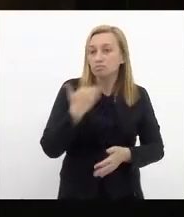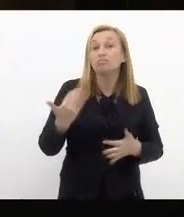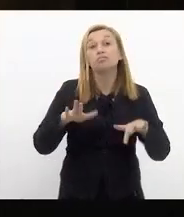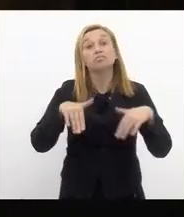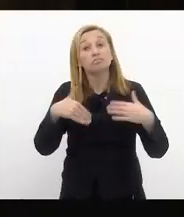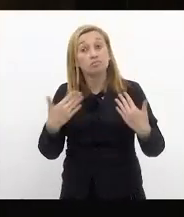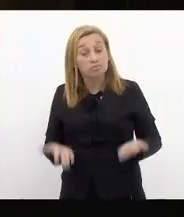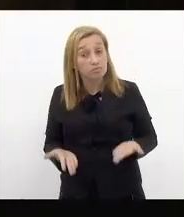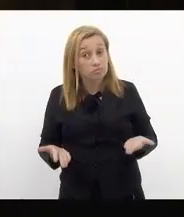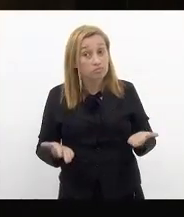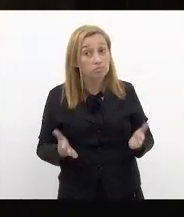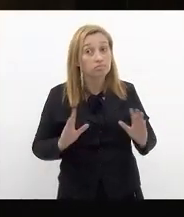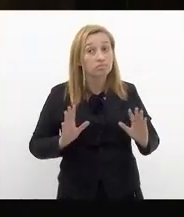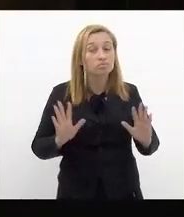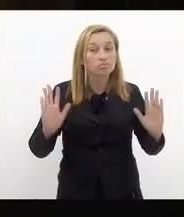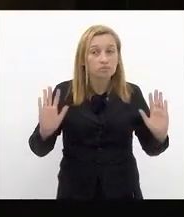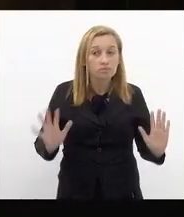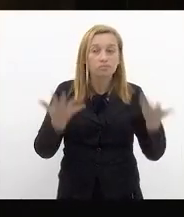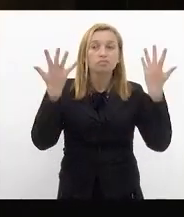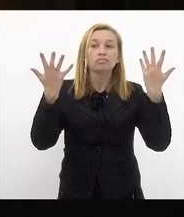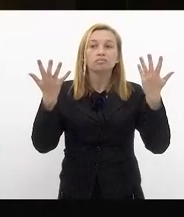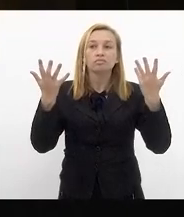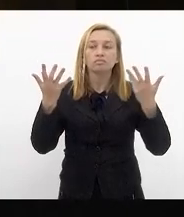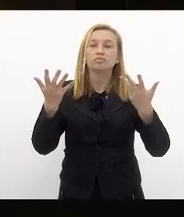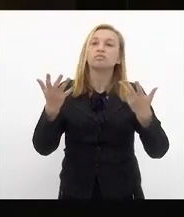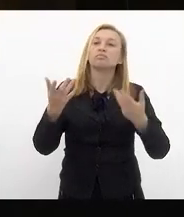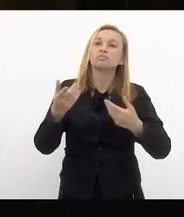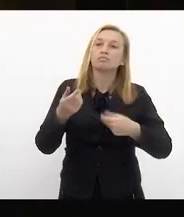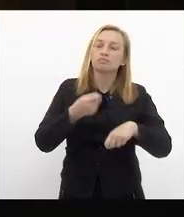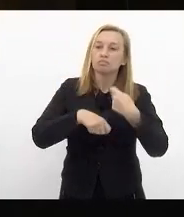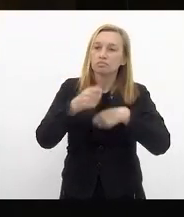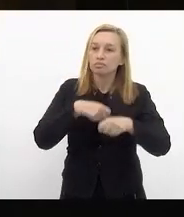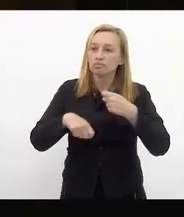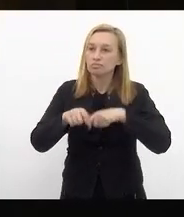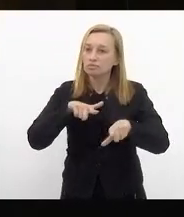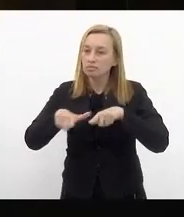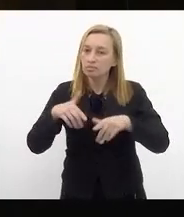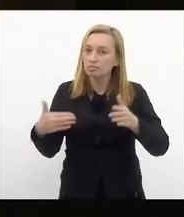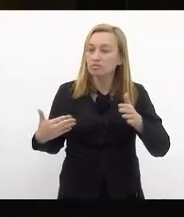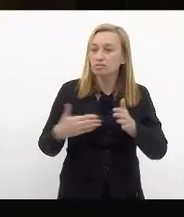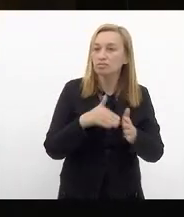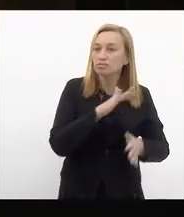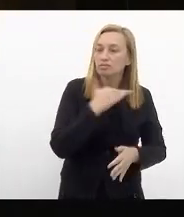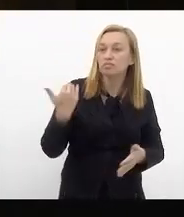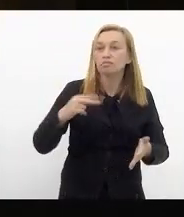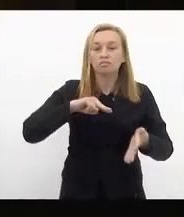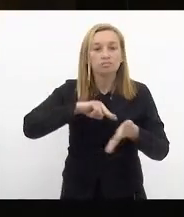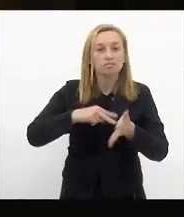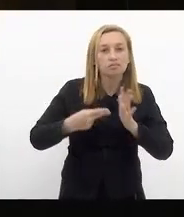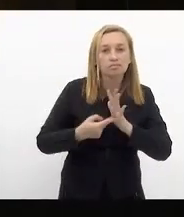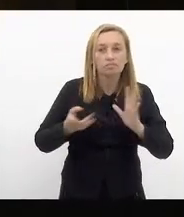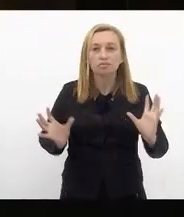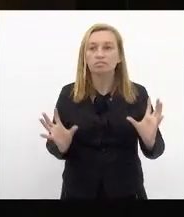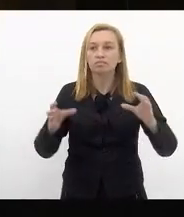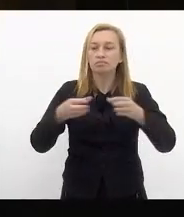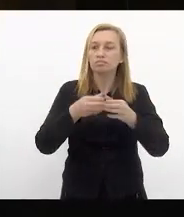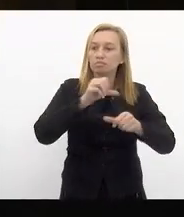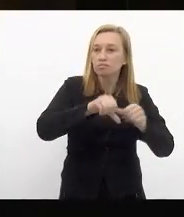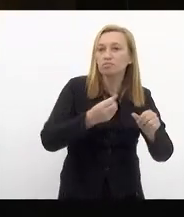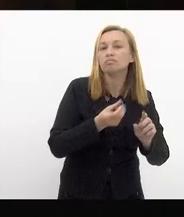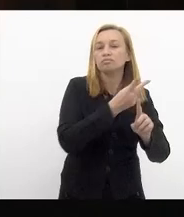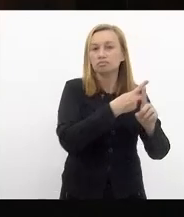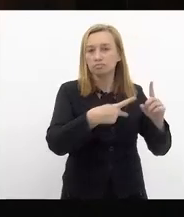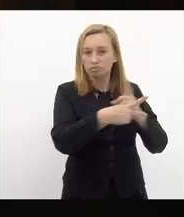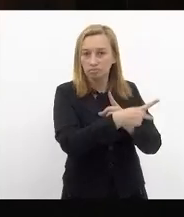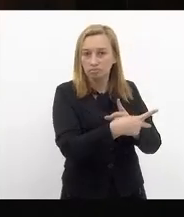Então, salve a economia, servidor, trabalhe até a sua morte, porque é isso que significa esse conjunto de reformas